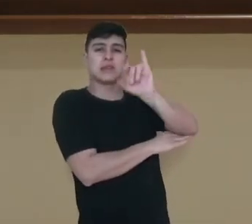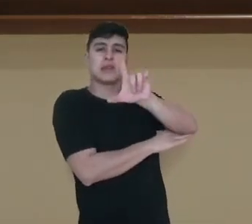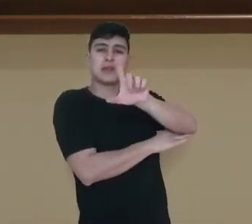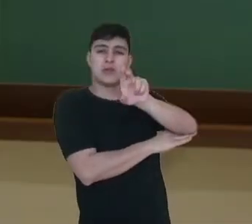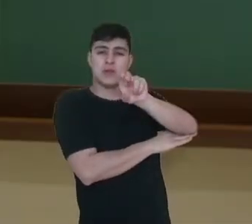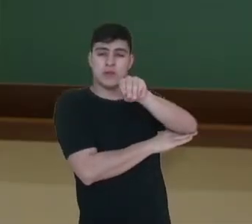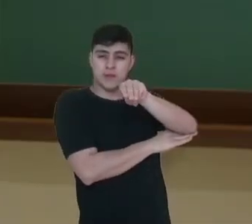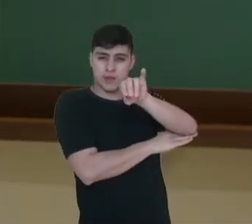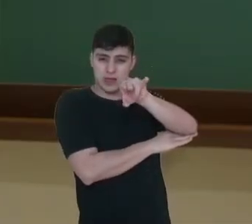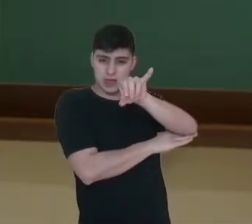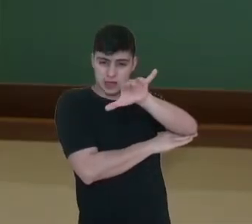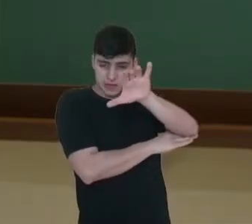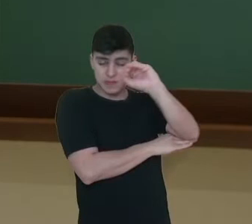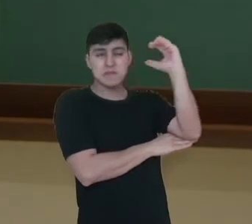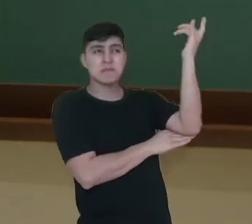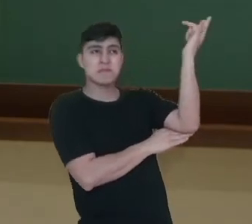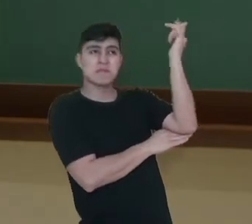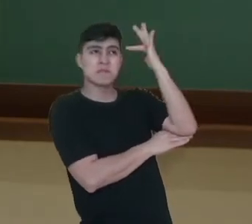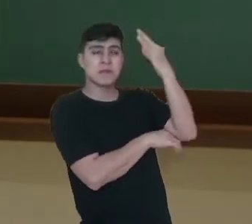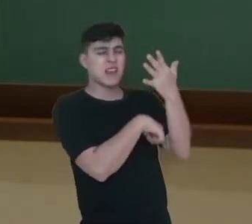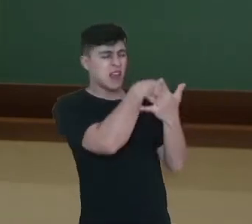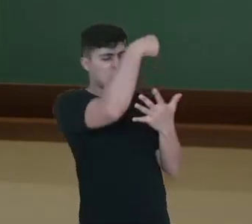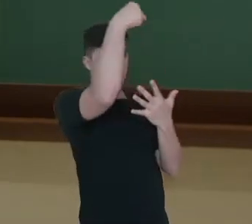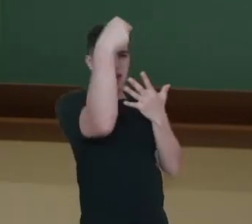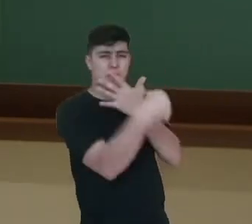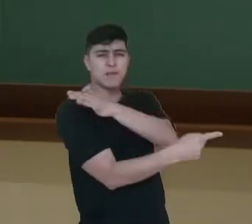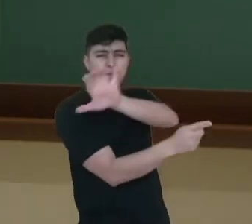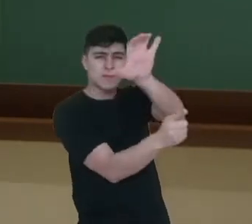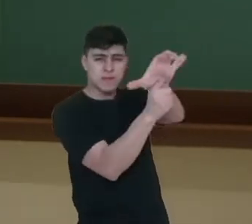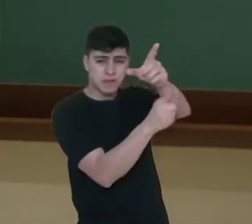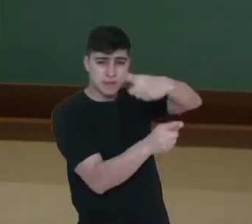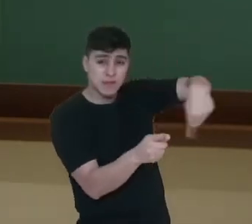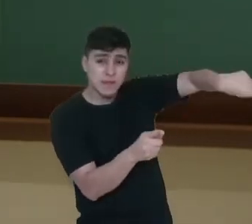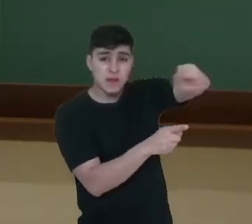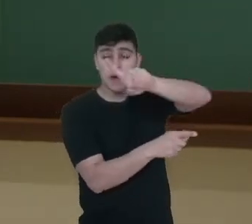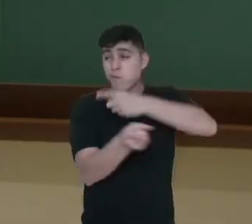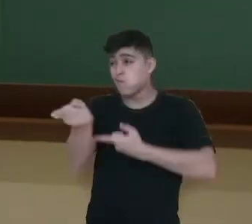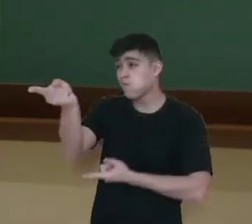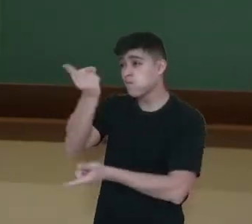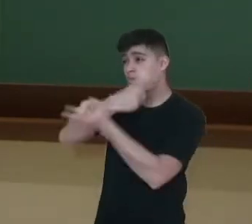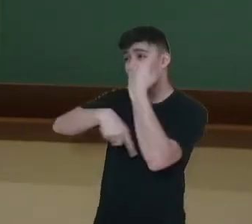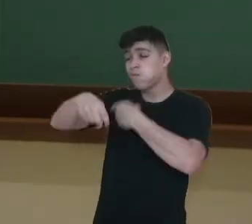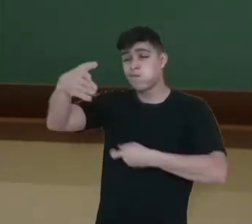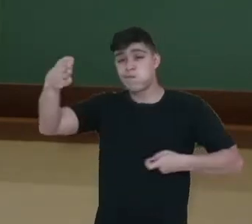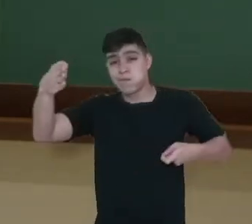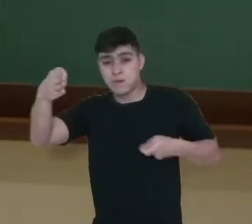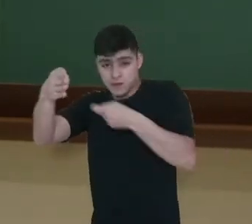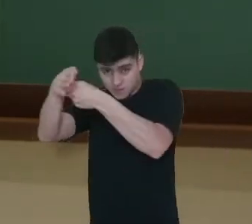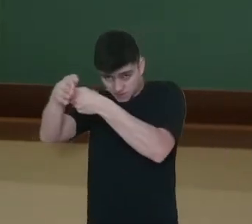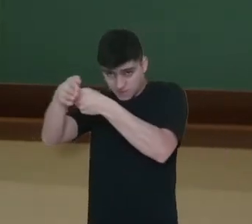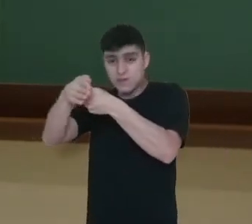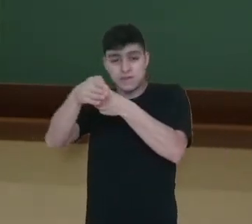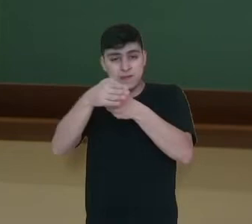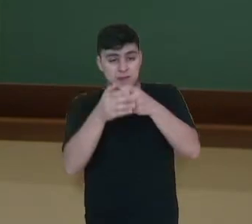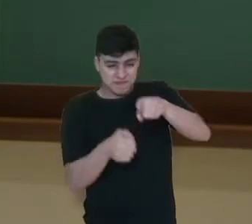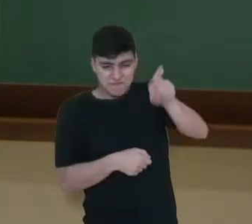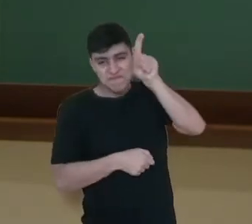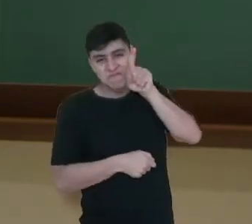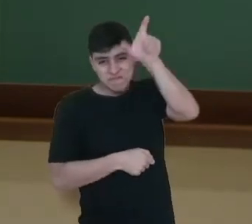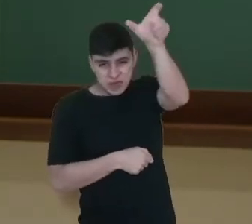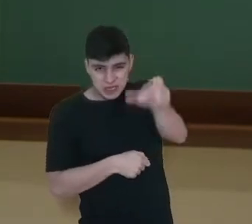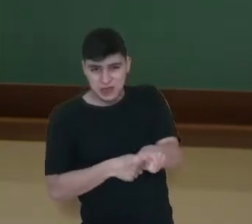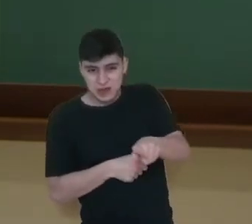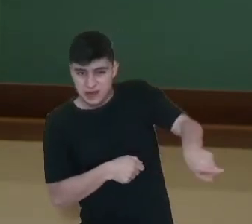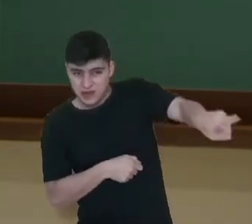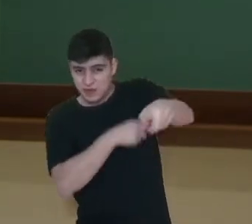E essas ideias, você considera que alguma dessas ideias podem influenciar ou influenciaram, os americanos nessa